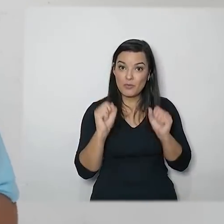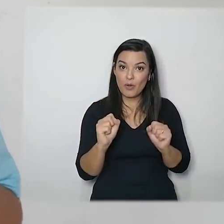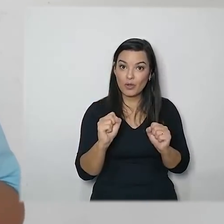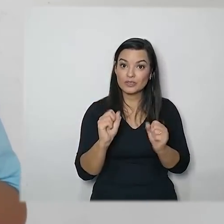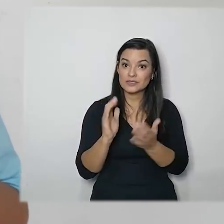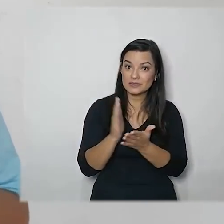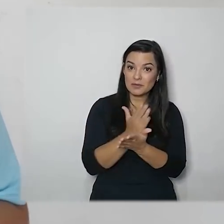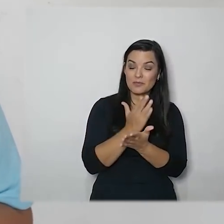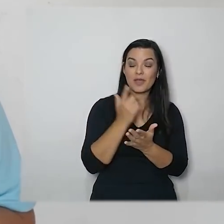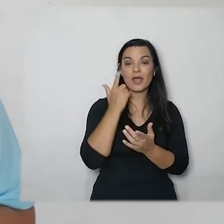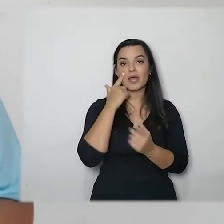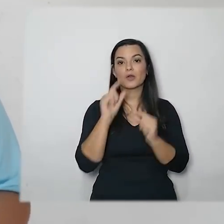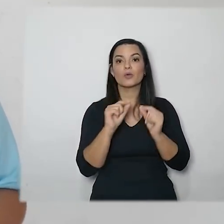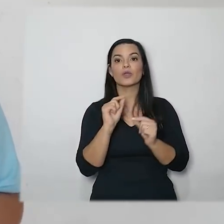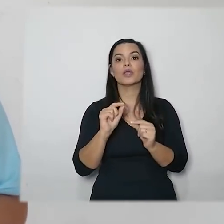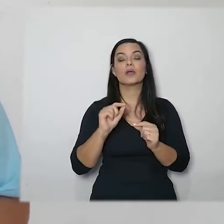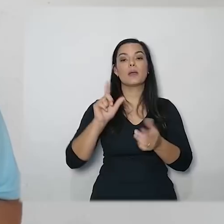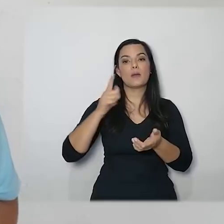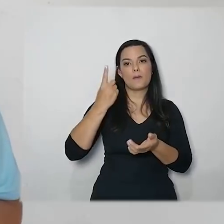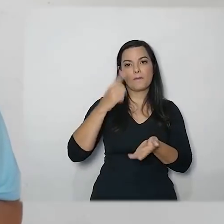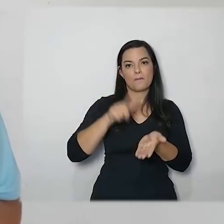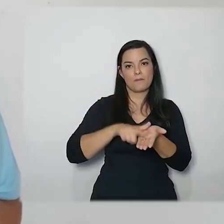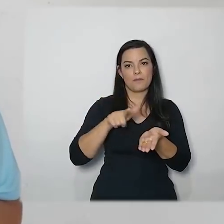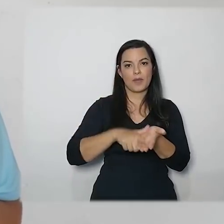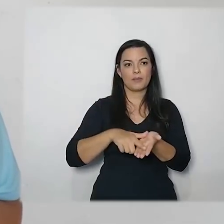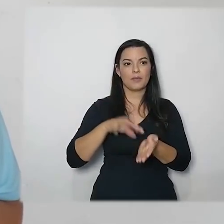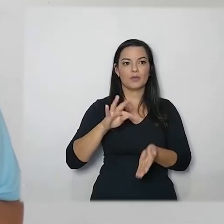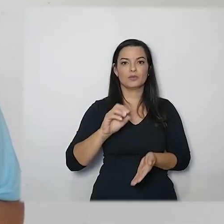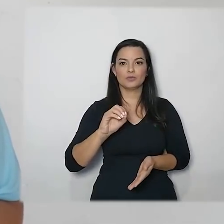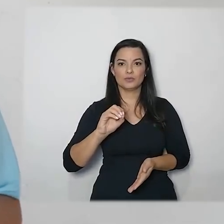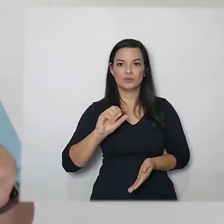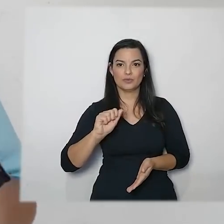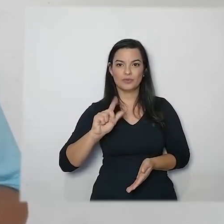sexta-feira uma folha de papel toalha,